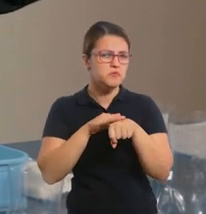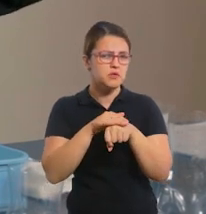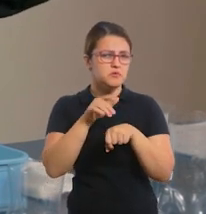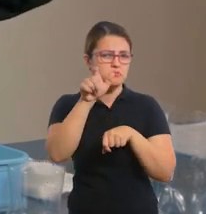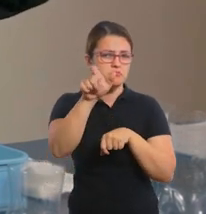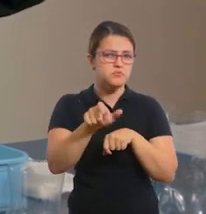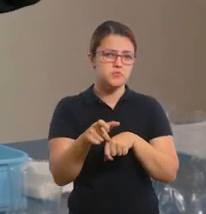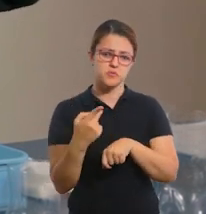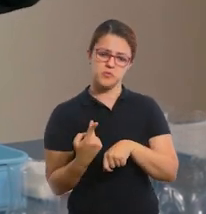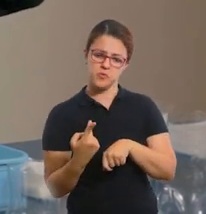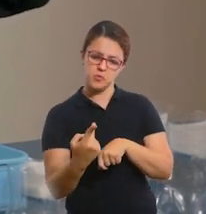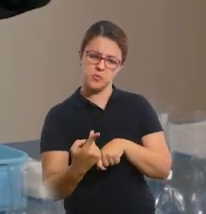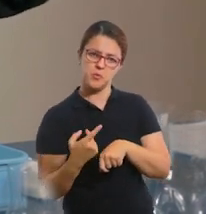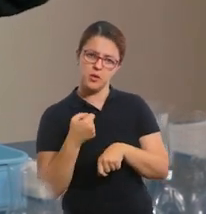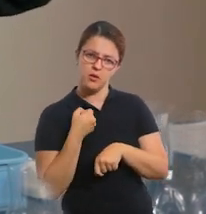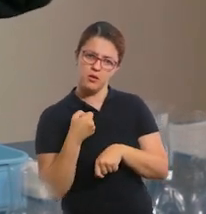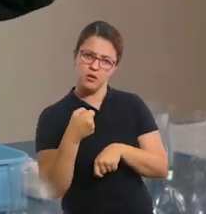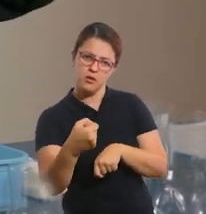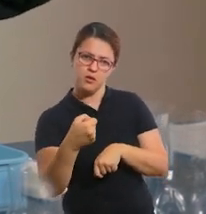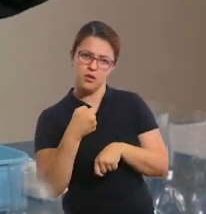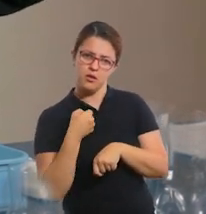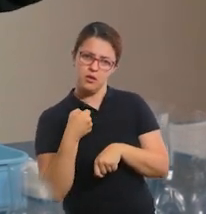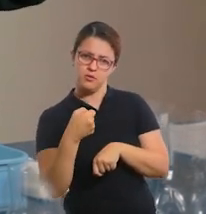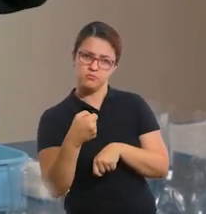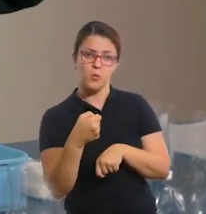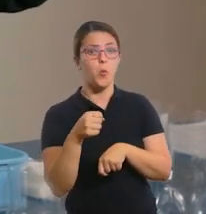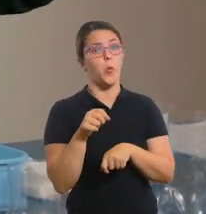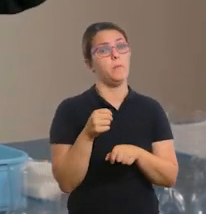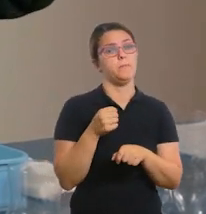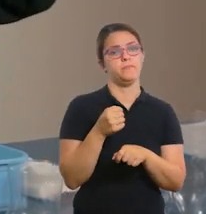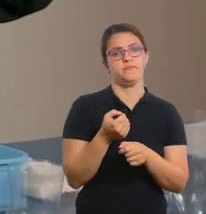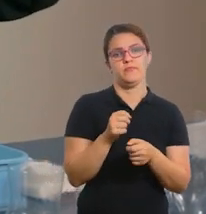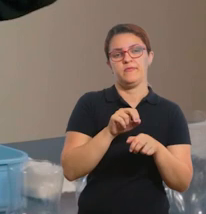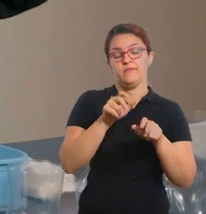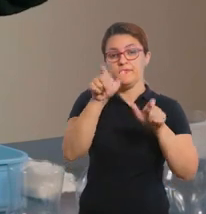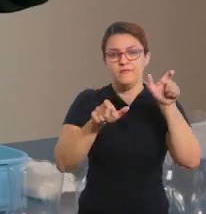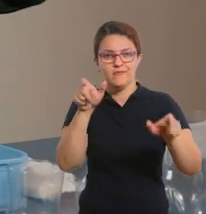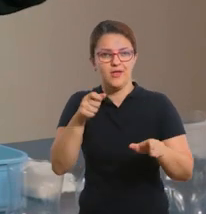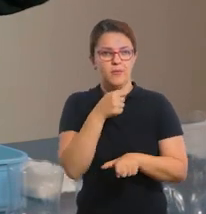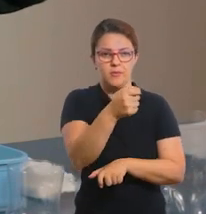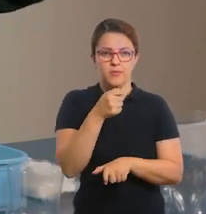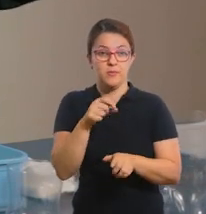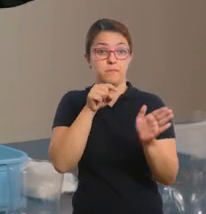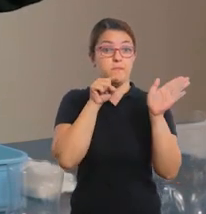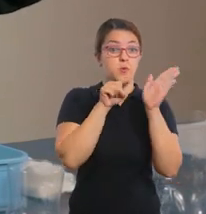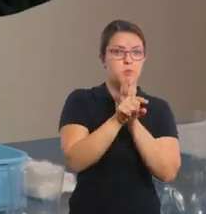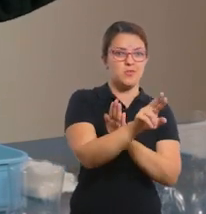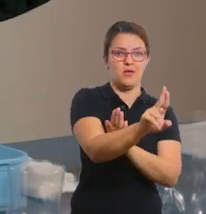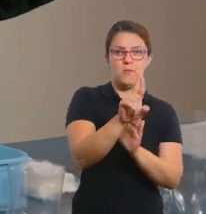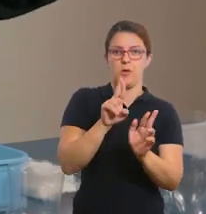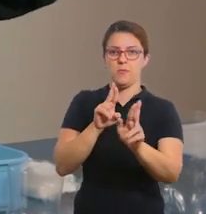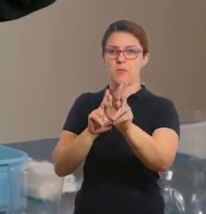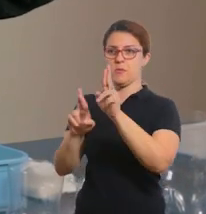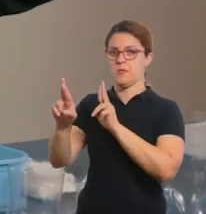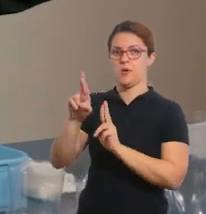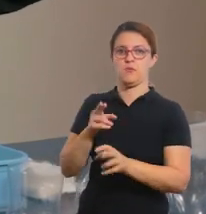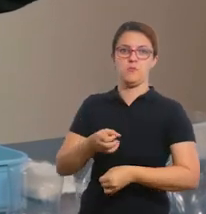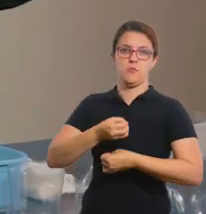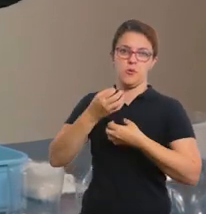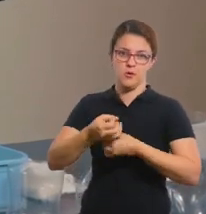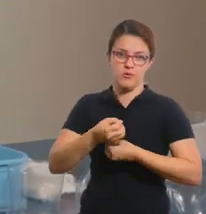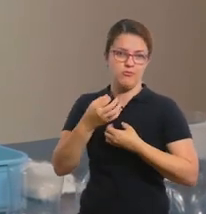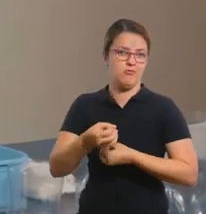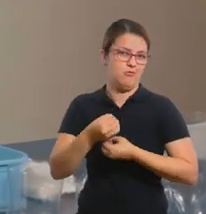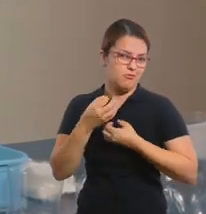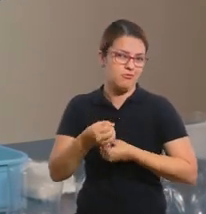duas ou mais pessoas, entrevistador e o entrevistado, onde perguntas são feitas pelo entrevistador de modo a obter informação